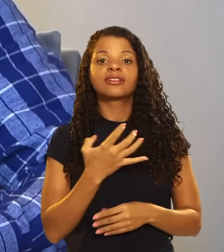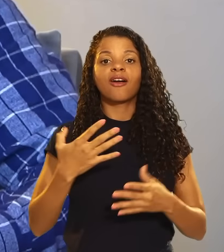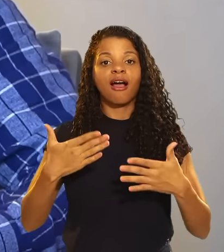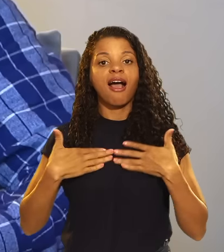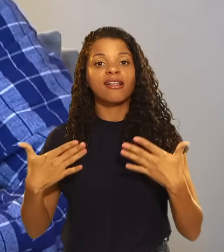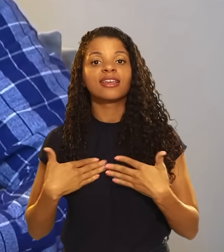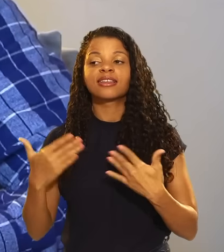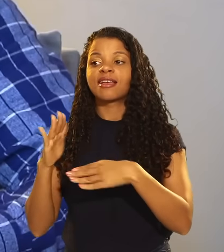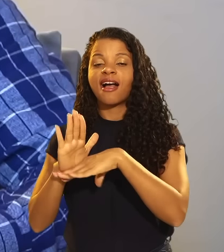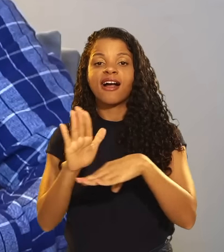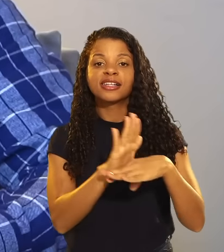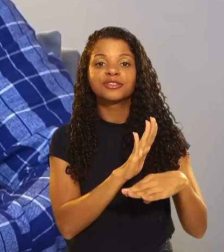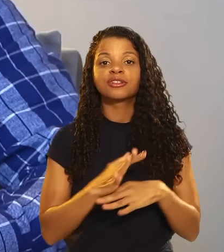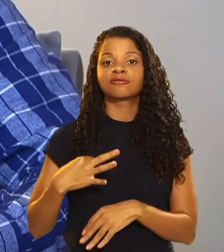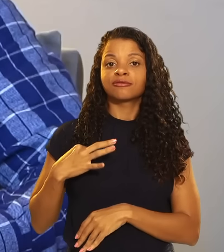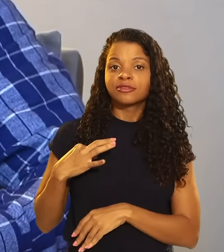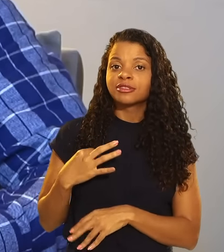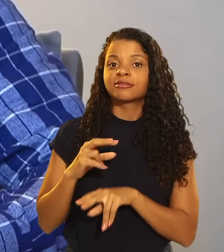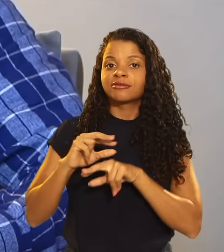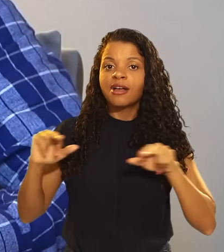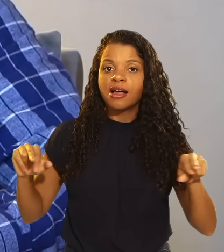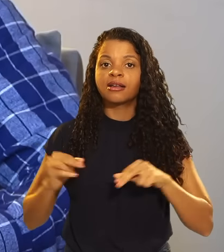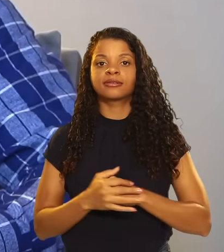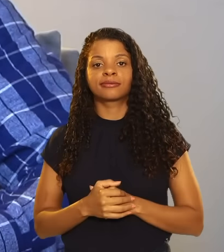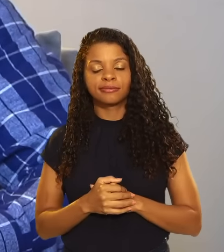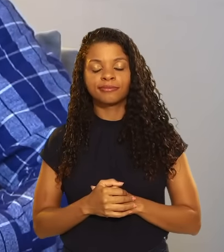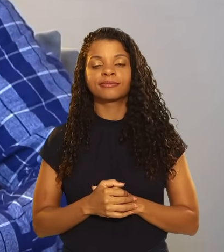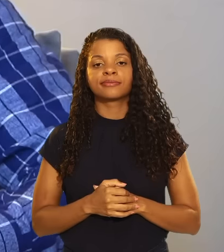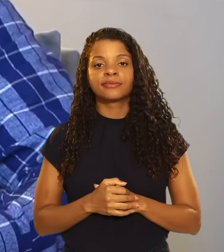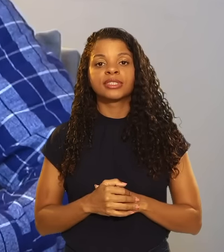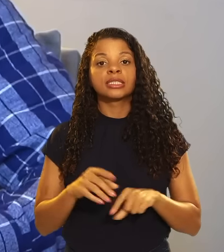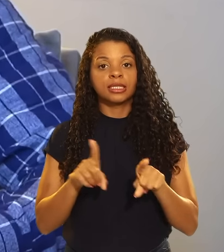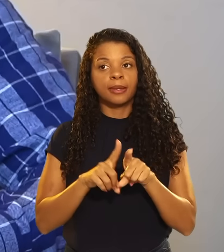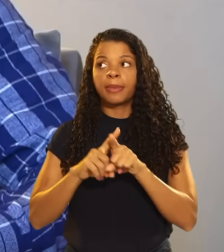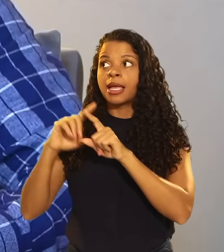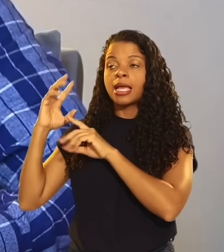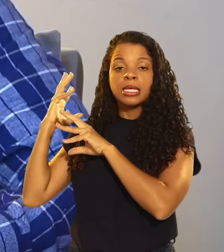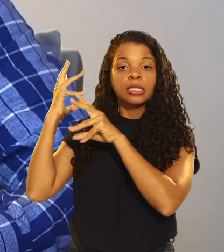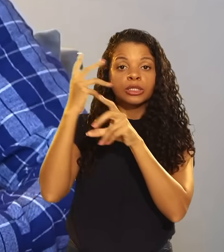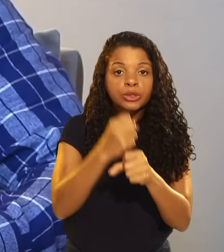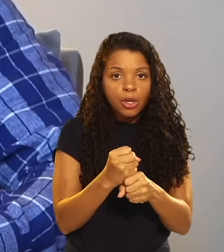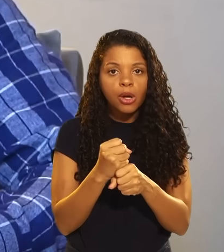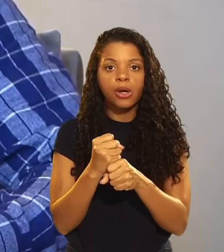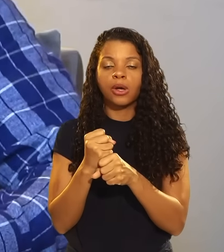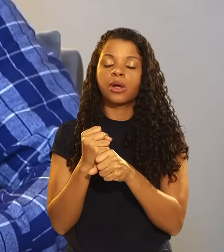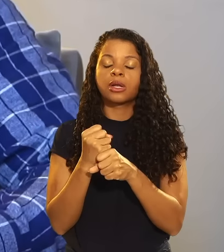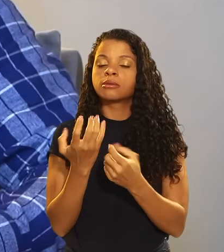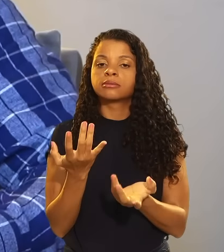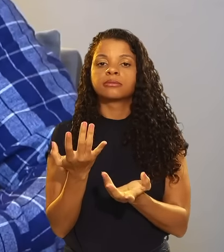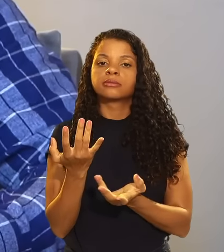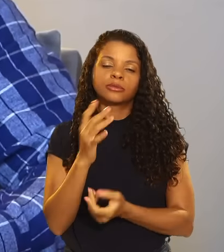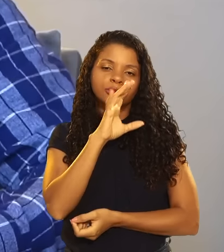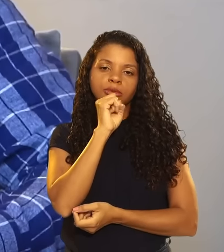do próximo. E ao olhar, inclusive, a questão histórica em relação ao sábado, eu não vou citar porque a gente não